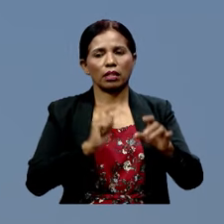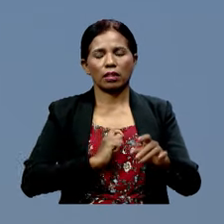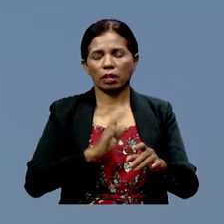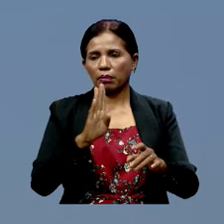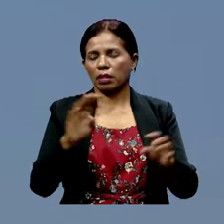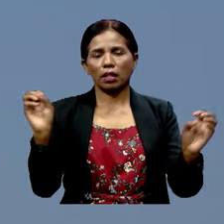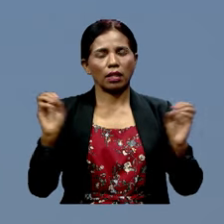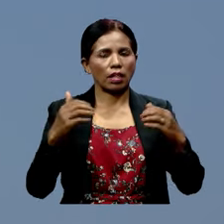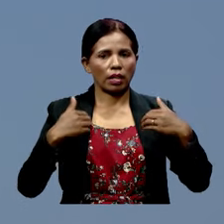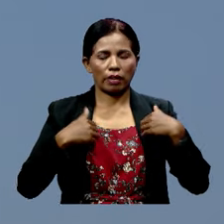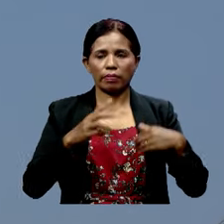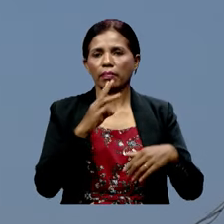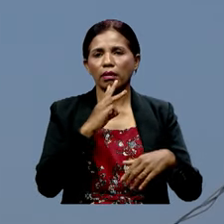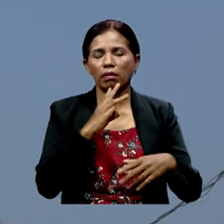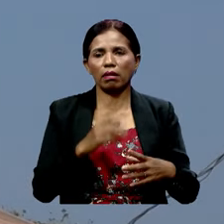habe sine